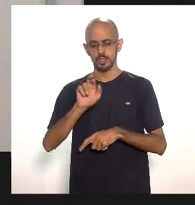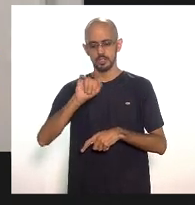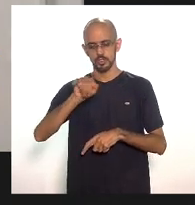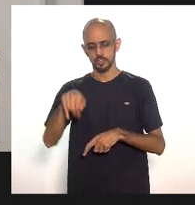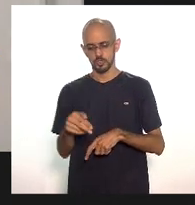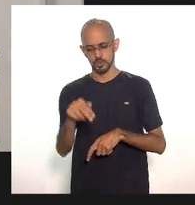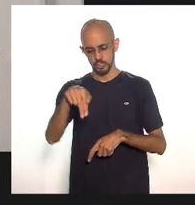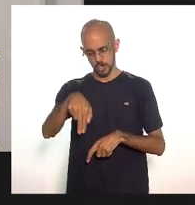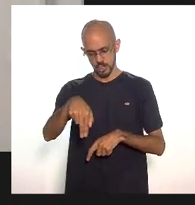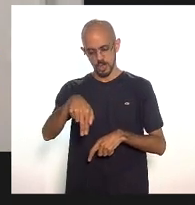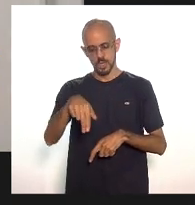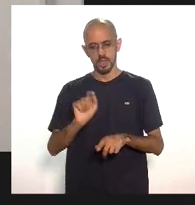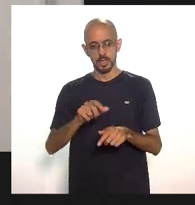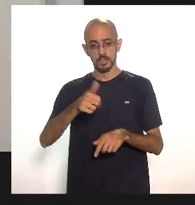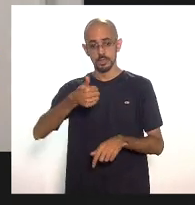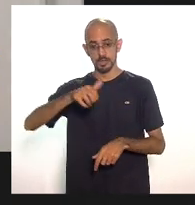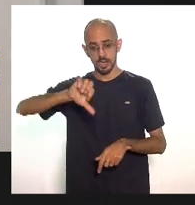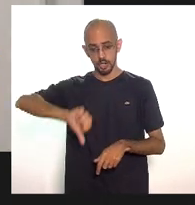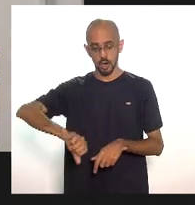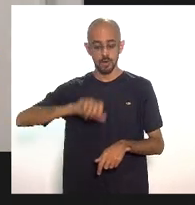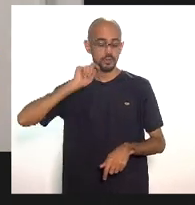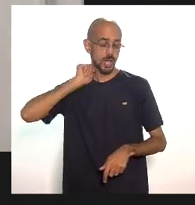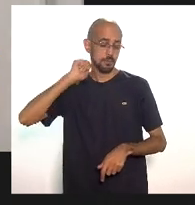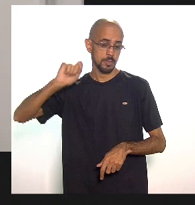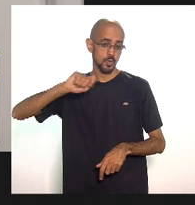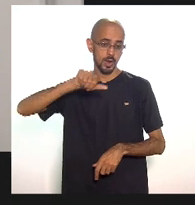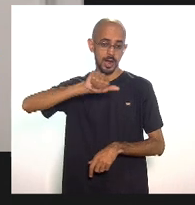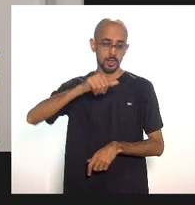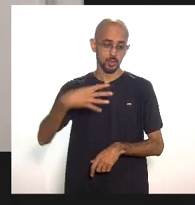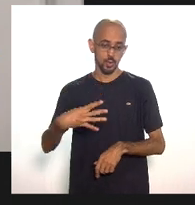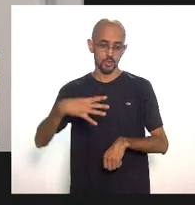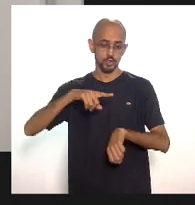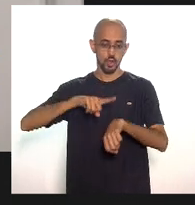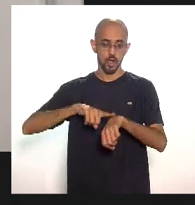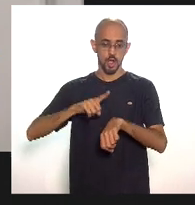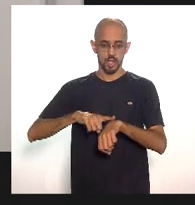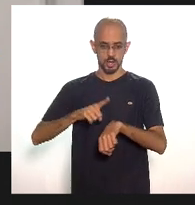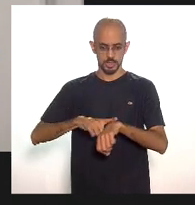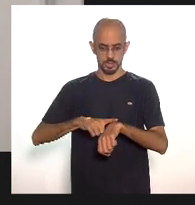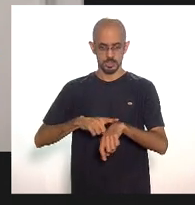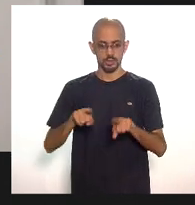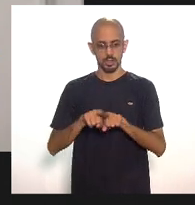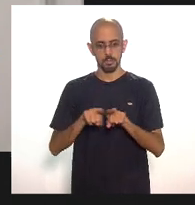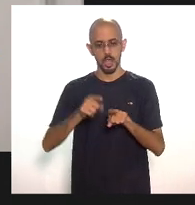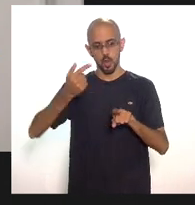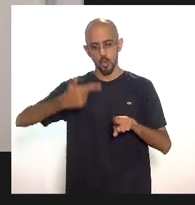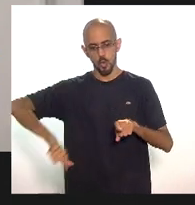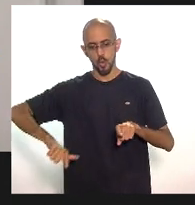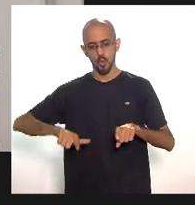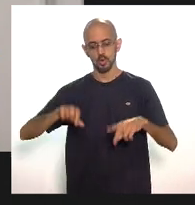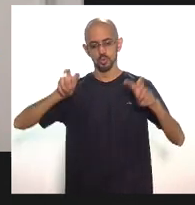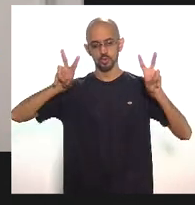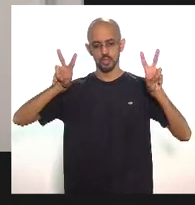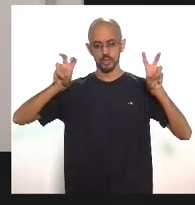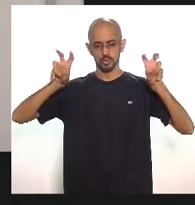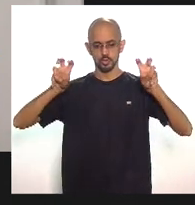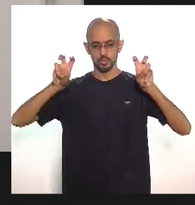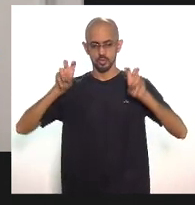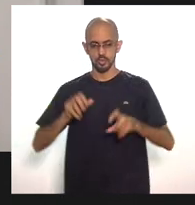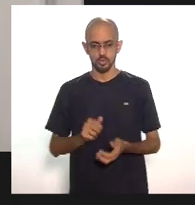agendado para o dia 19 de abril, às 14 horas, dentre as outras